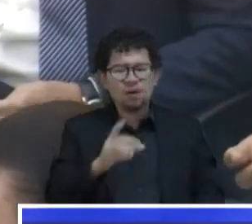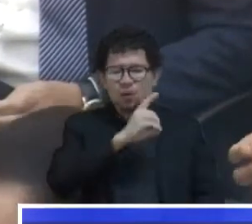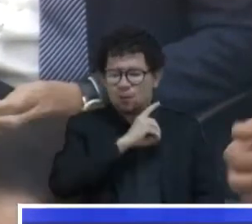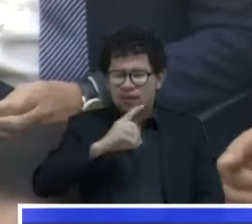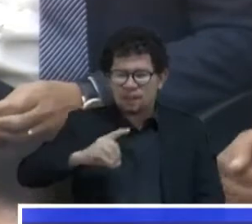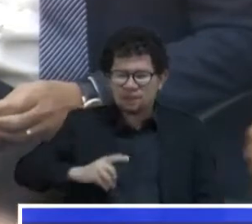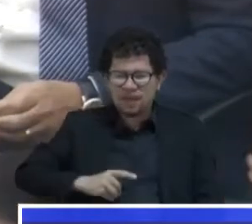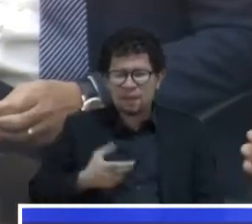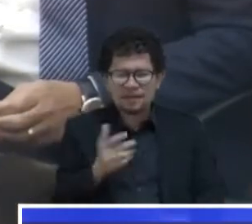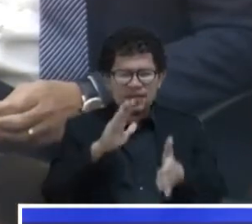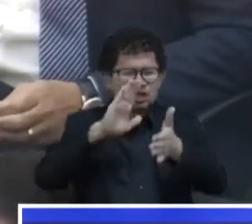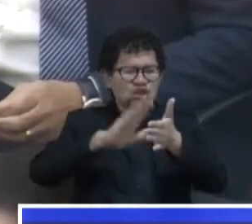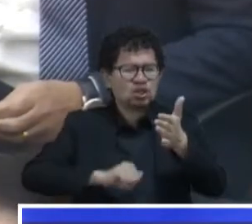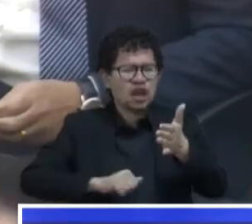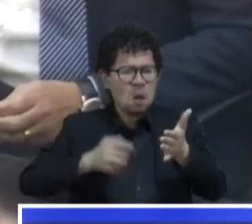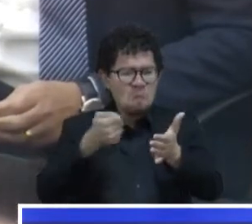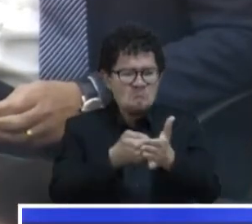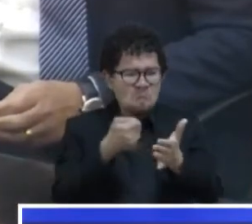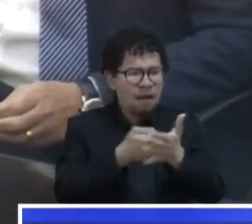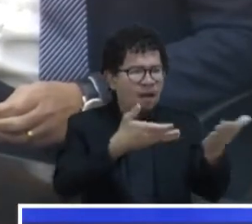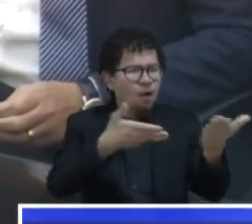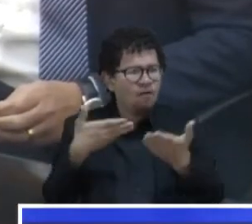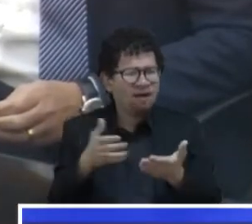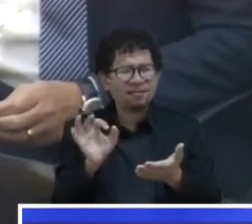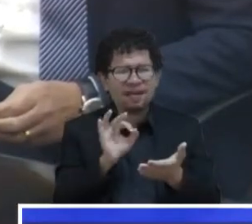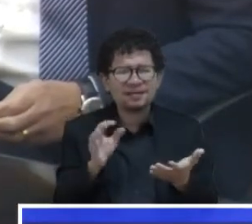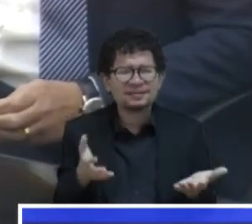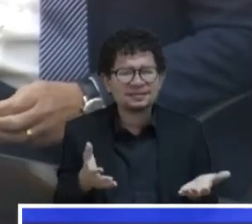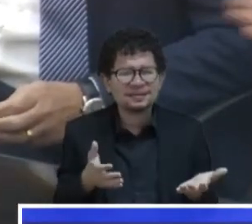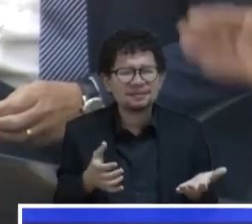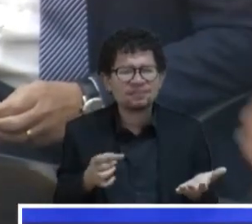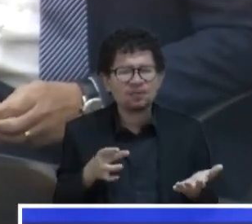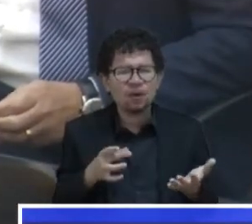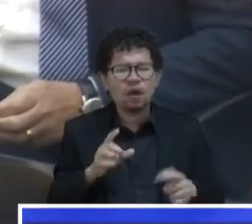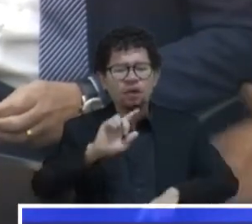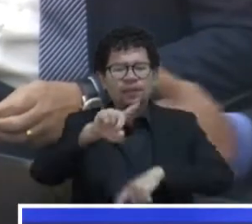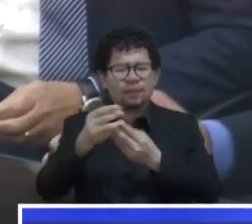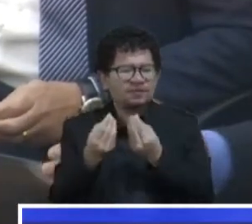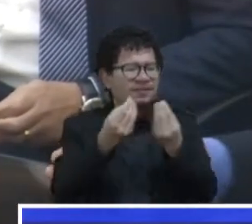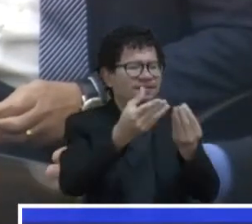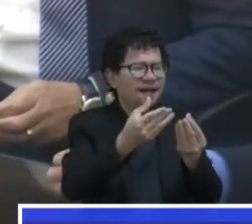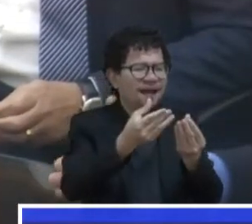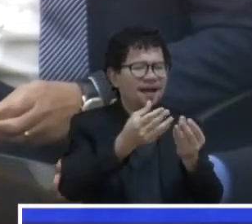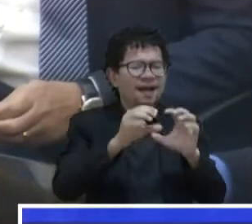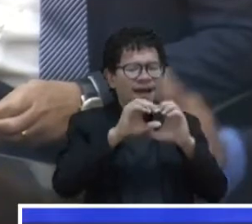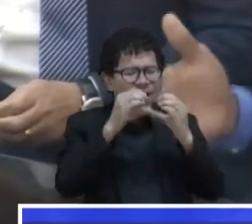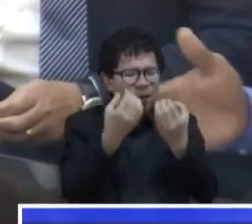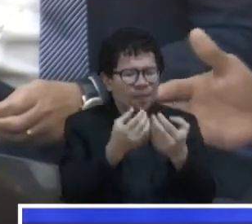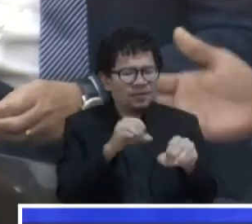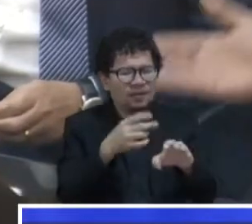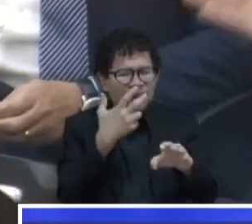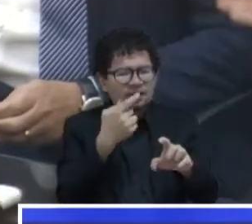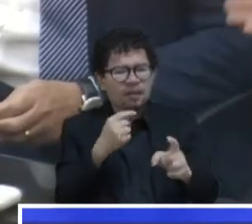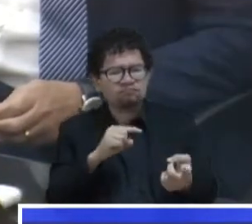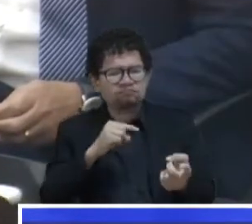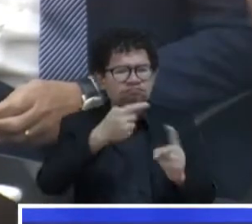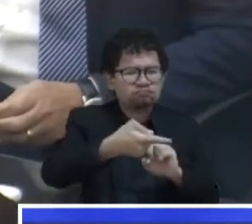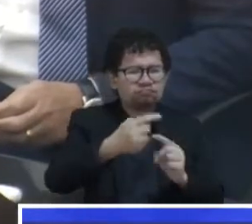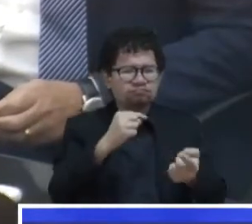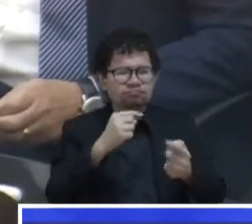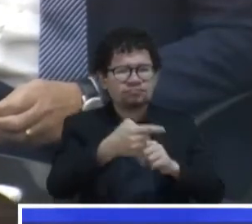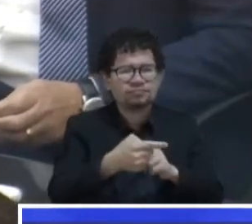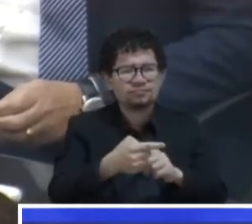convocar, aí bota para a Comissão de Educação e fica para lá e fica para cá. Parabéns pela